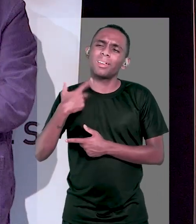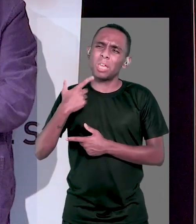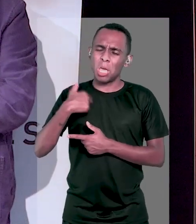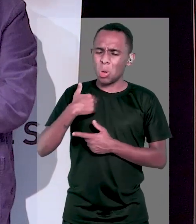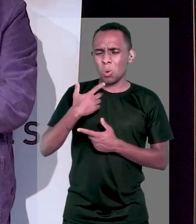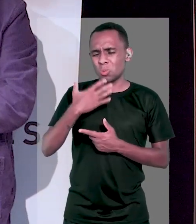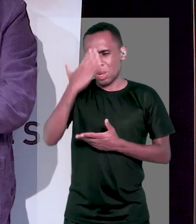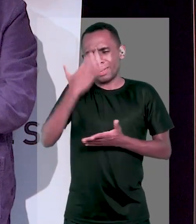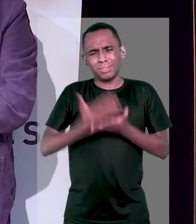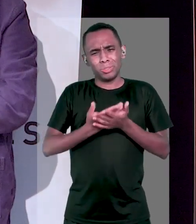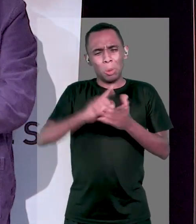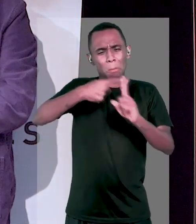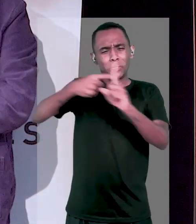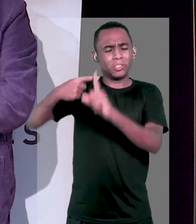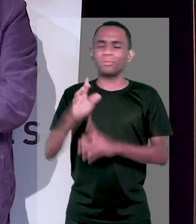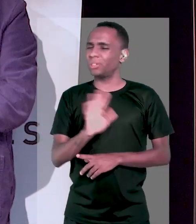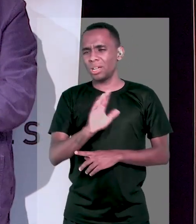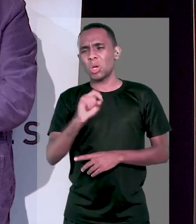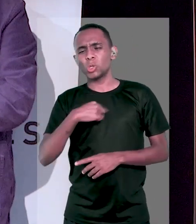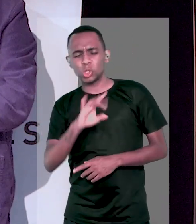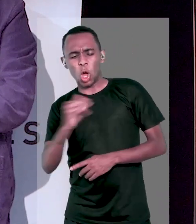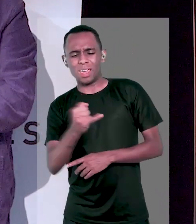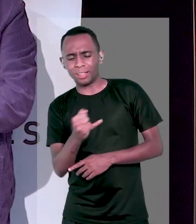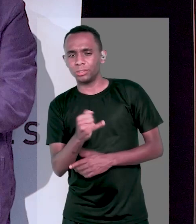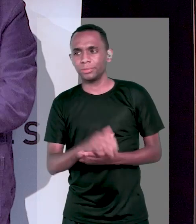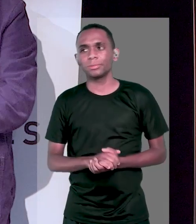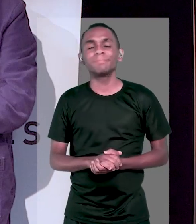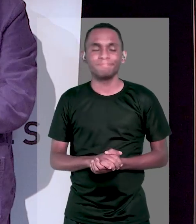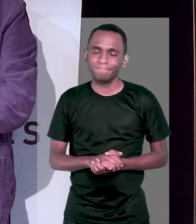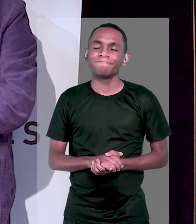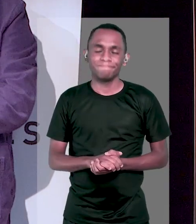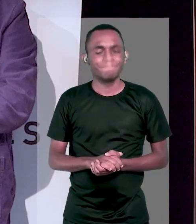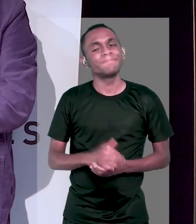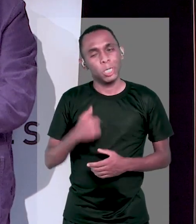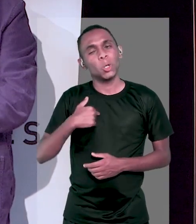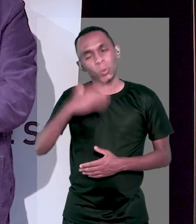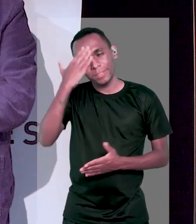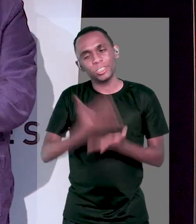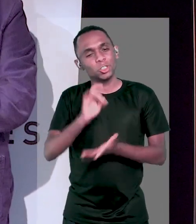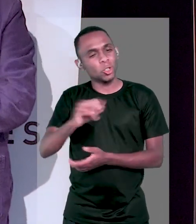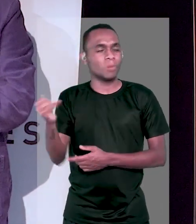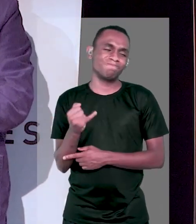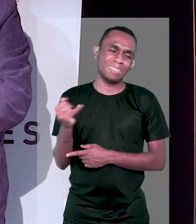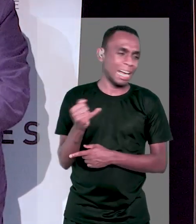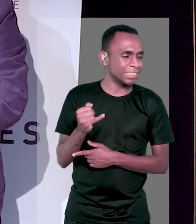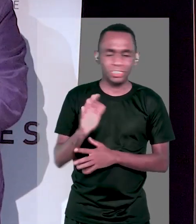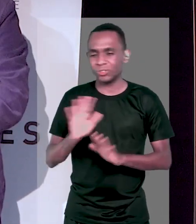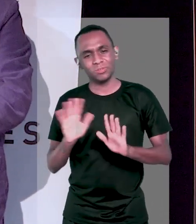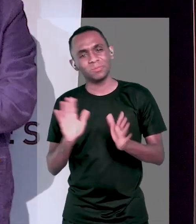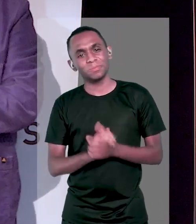Por isso que a gente estava falando que sem espírito a gente não tem mundo e não tem corpo.